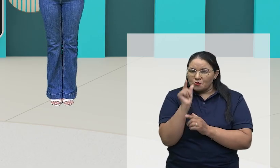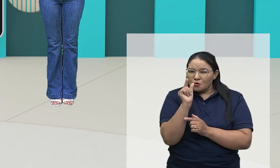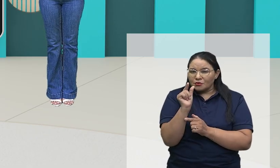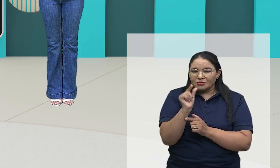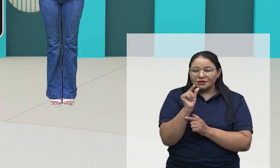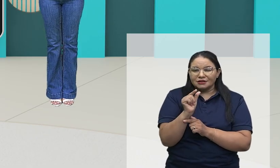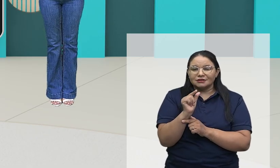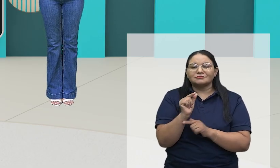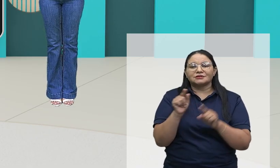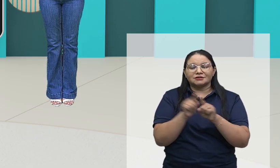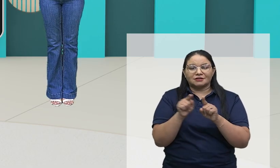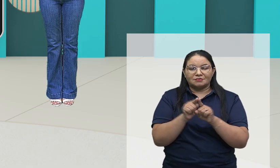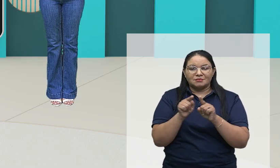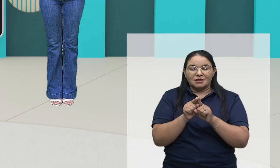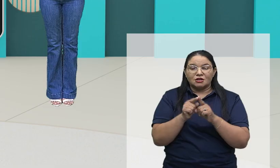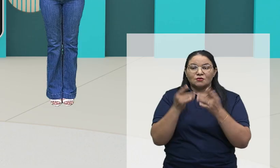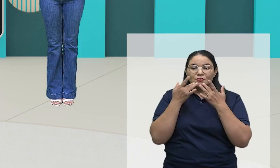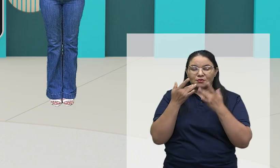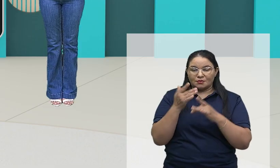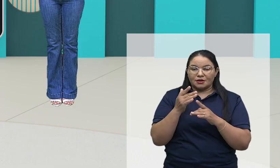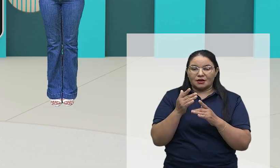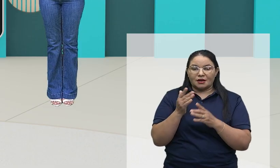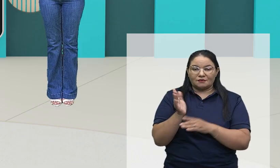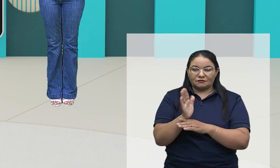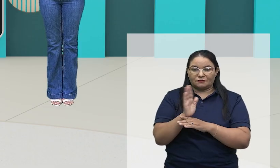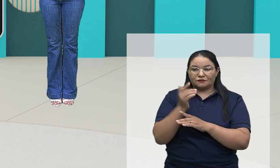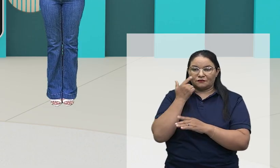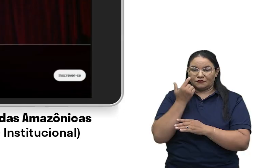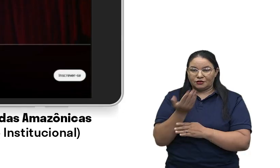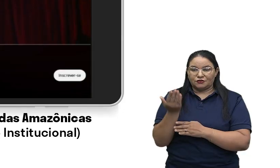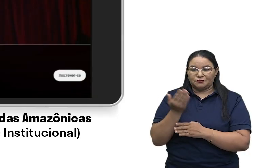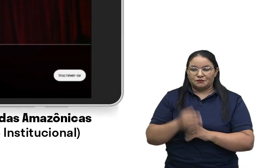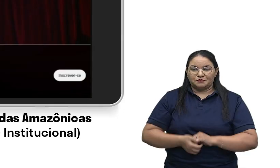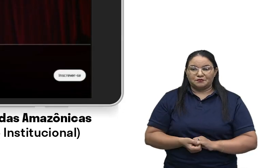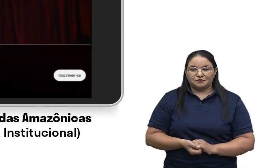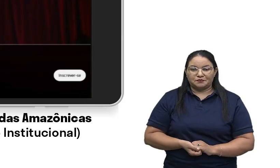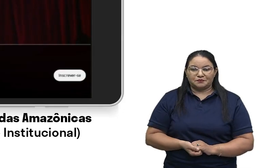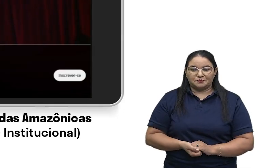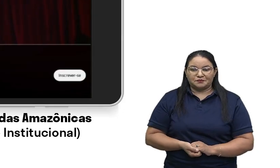esse olhar das lendas. Vem comigo apreciar um pouco.